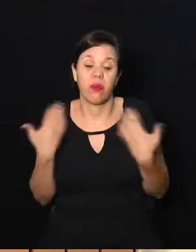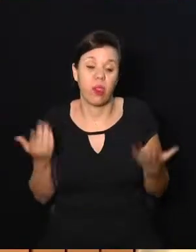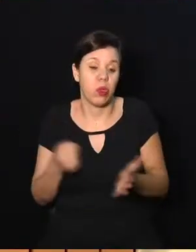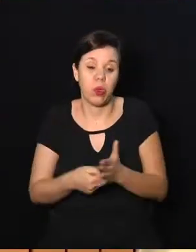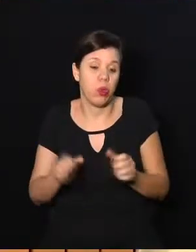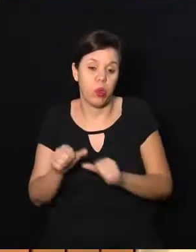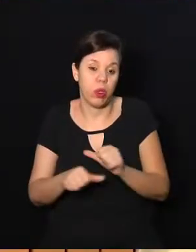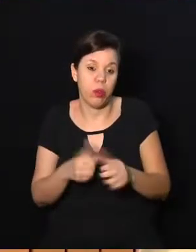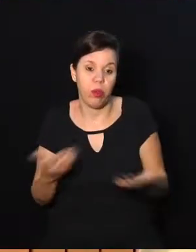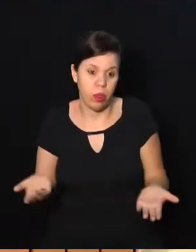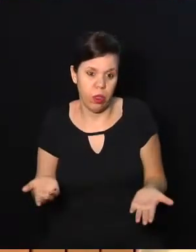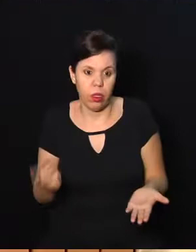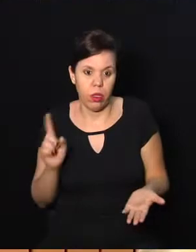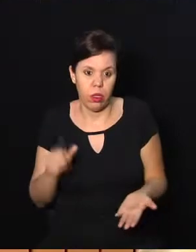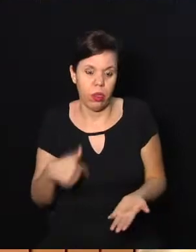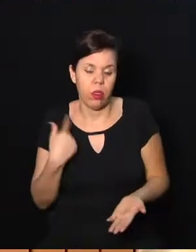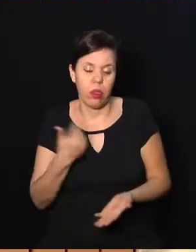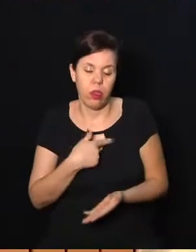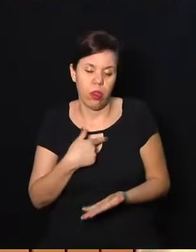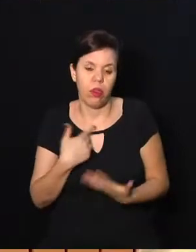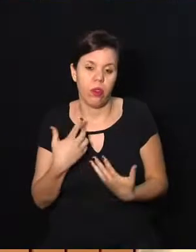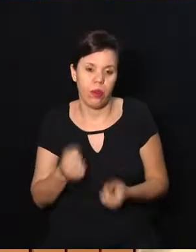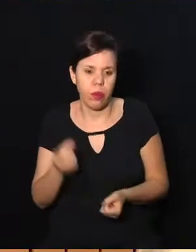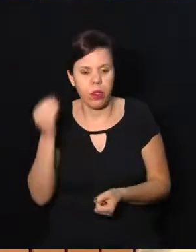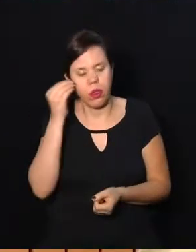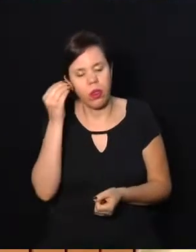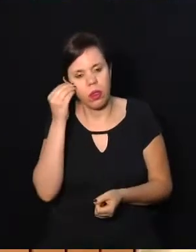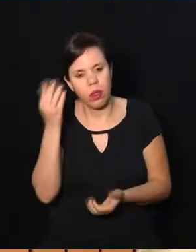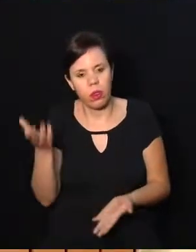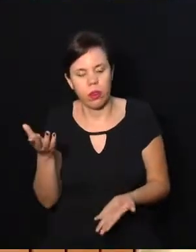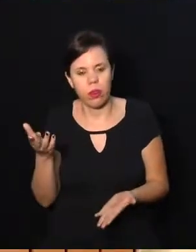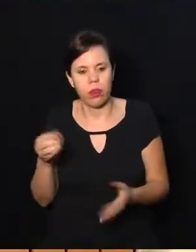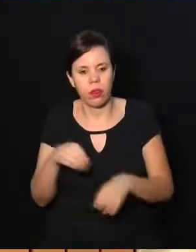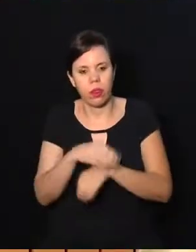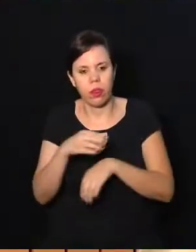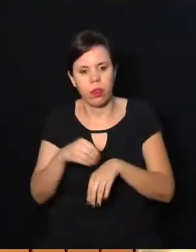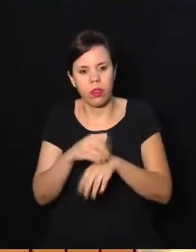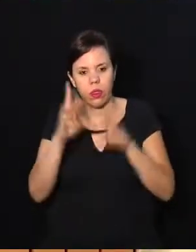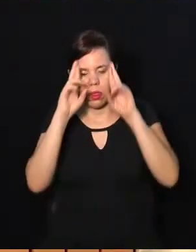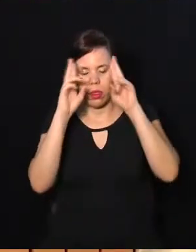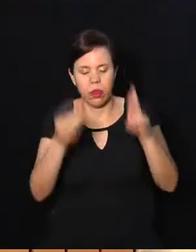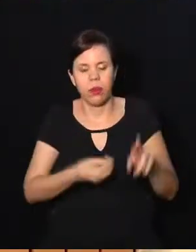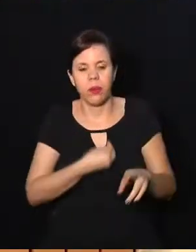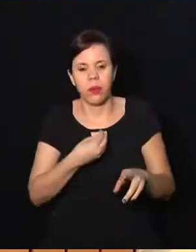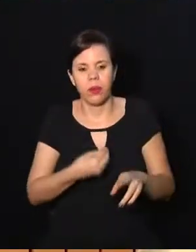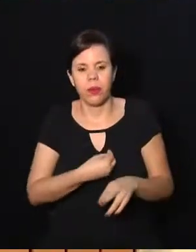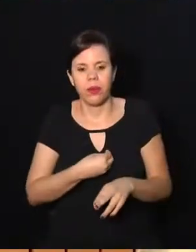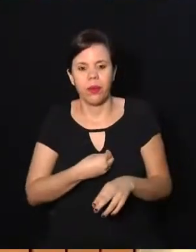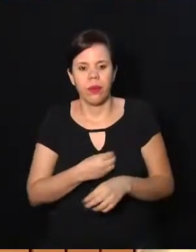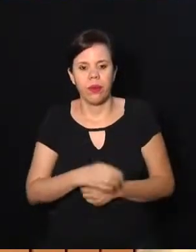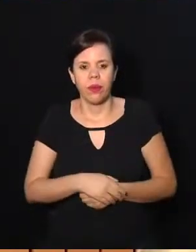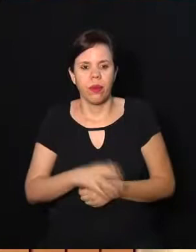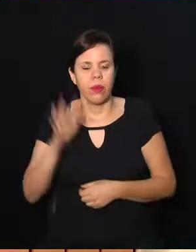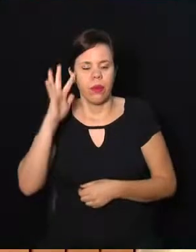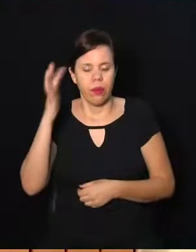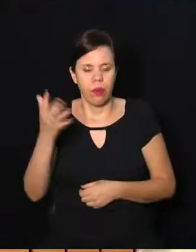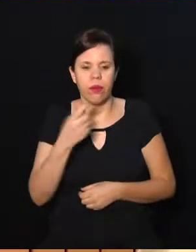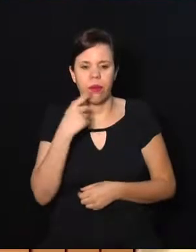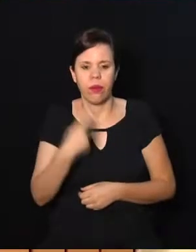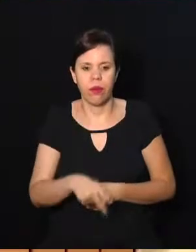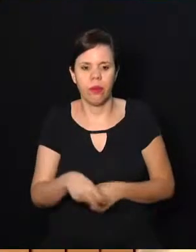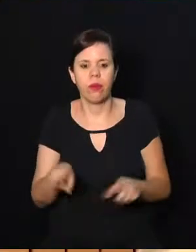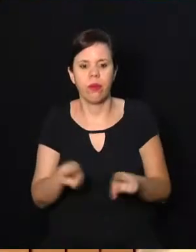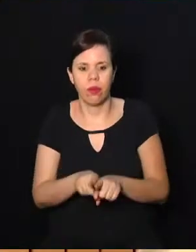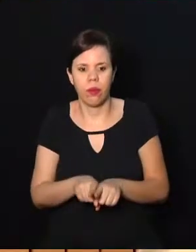mudar. E assim nós vamos tentando trazer dignidade, trazer vida e trazer a solução para Campinas